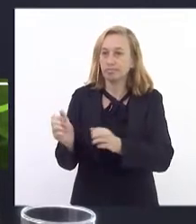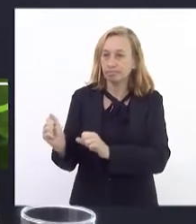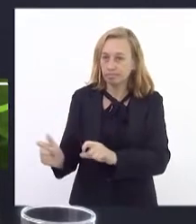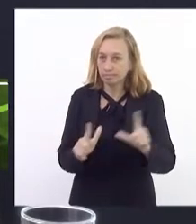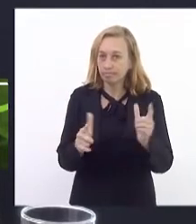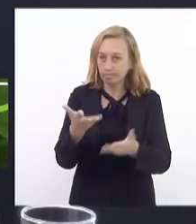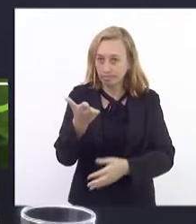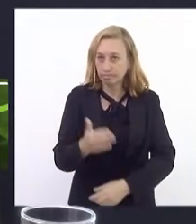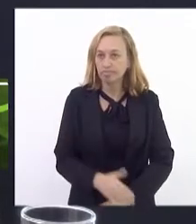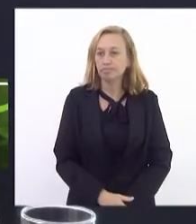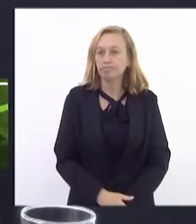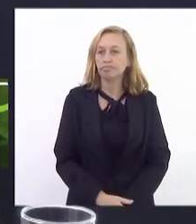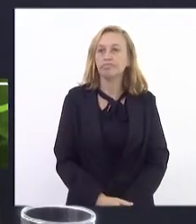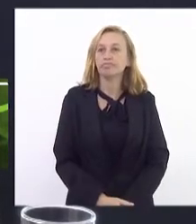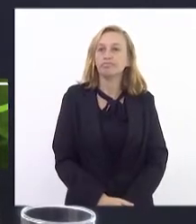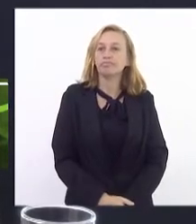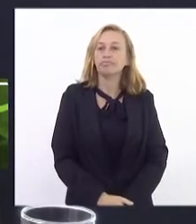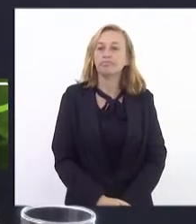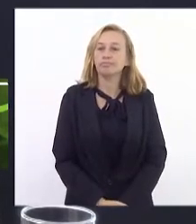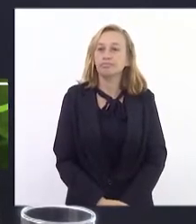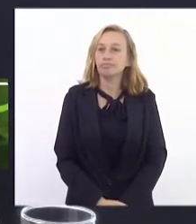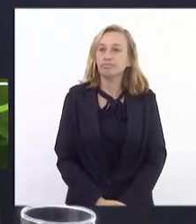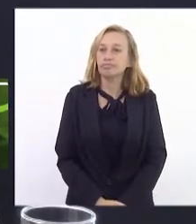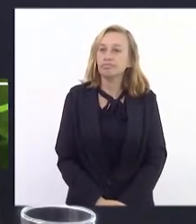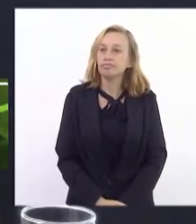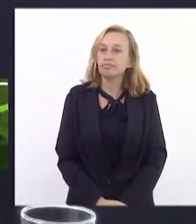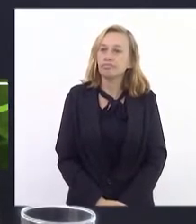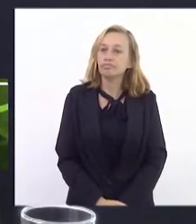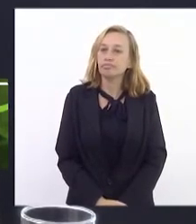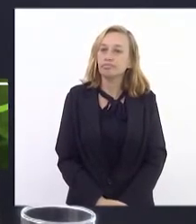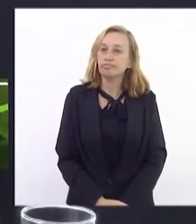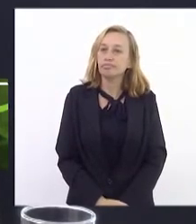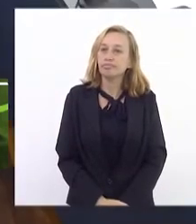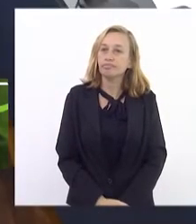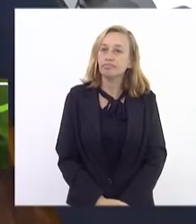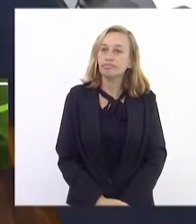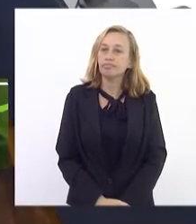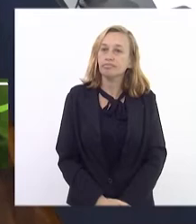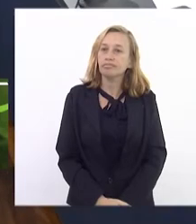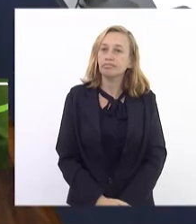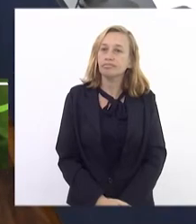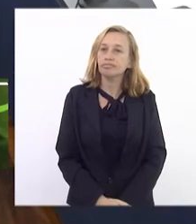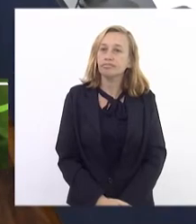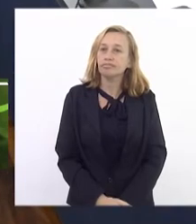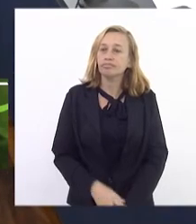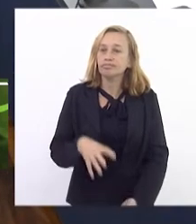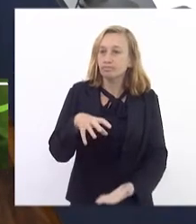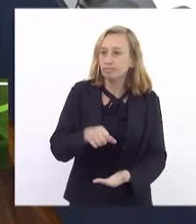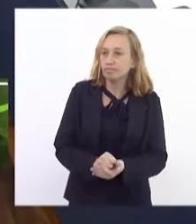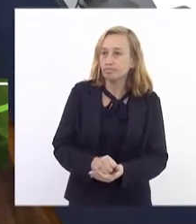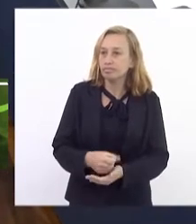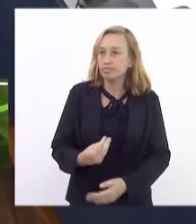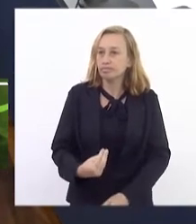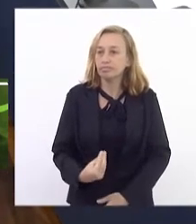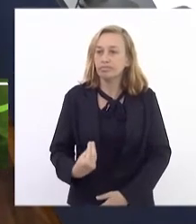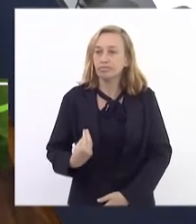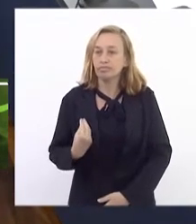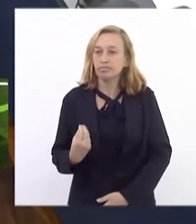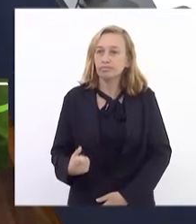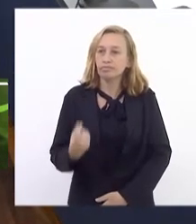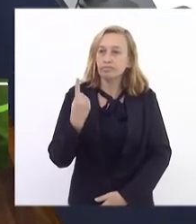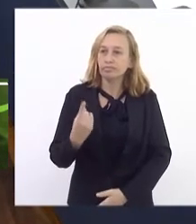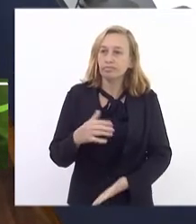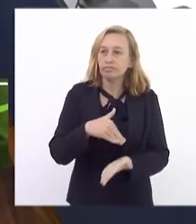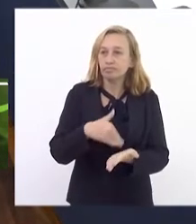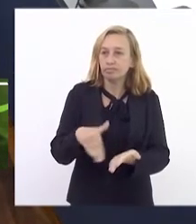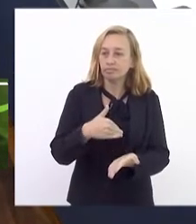querido. Enquanto a senhora passa, só para registrar aqui a presença do ex-secretário do